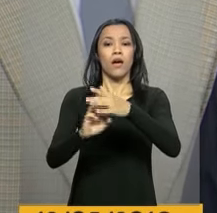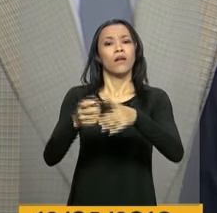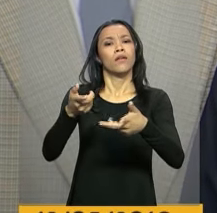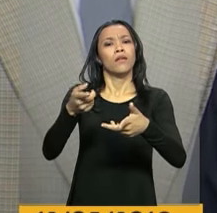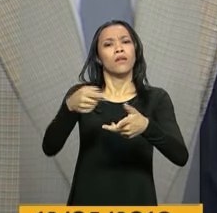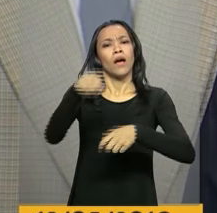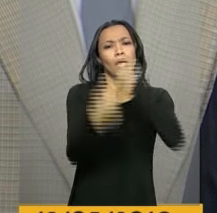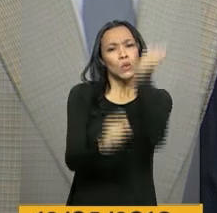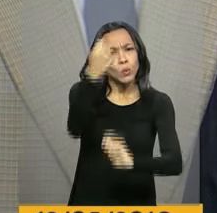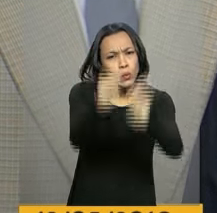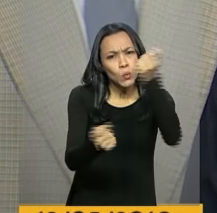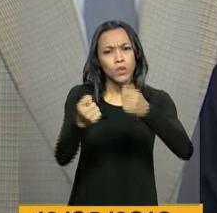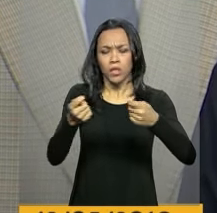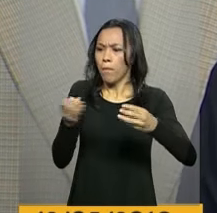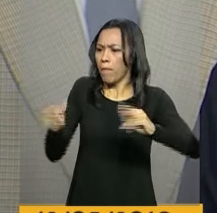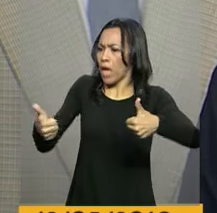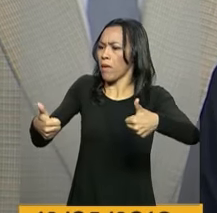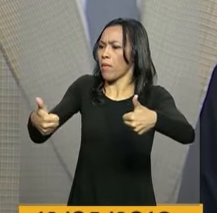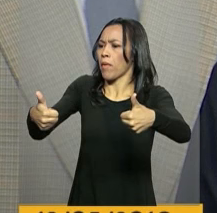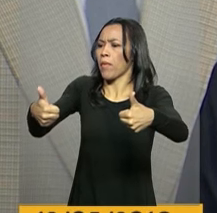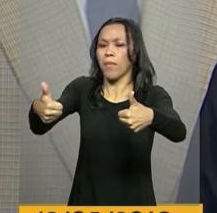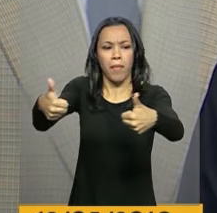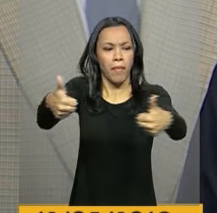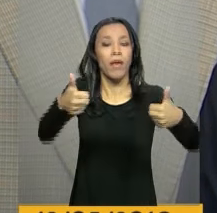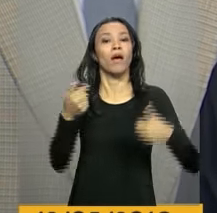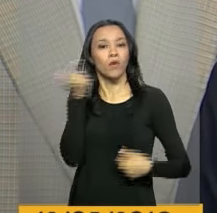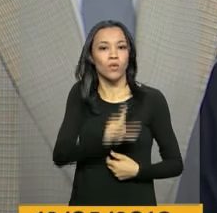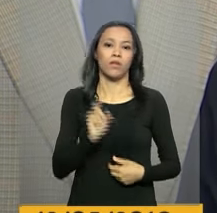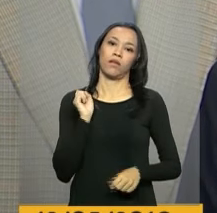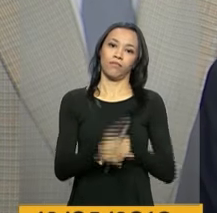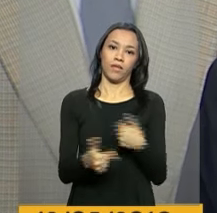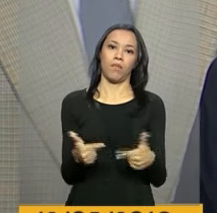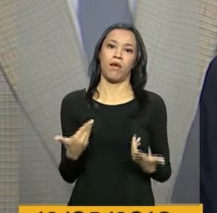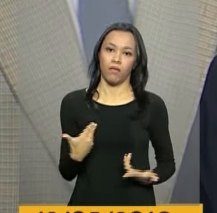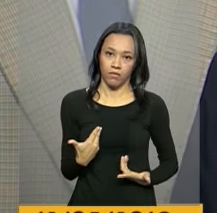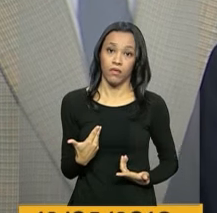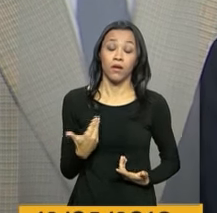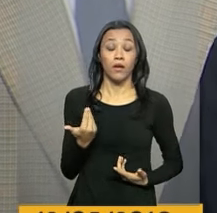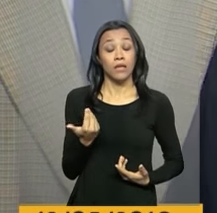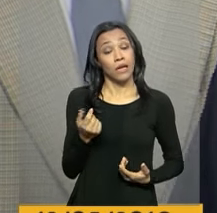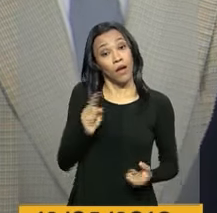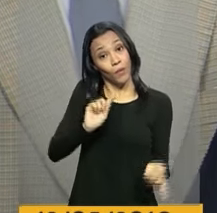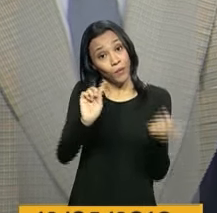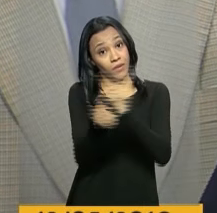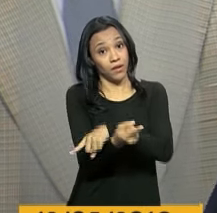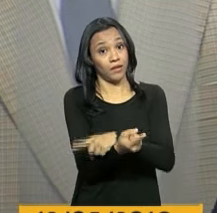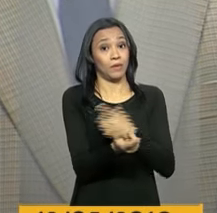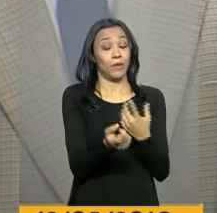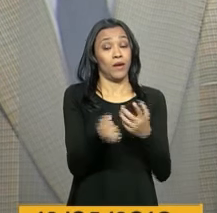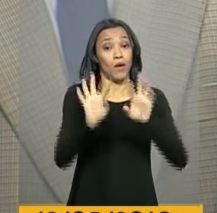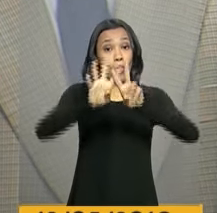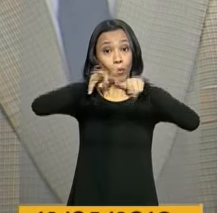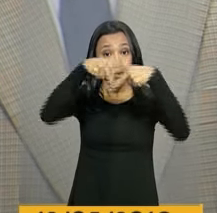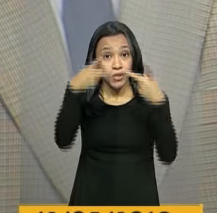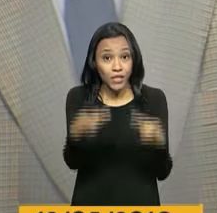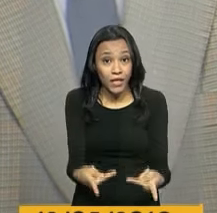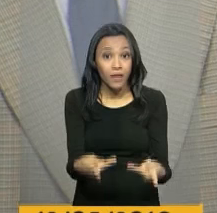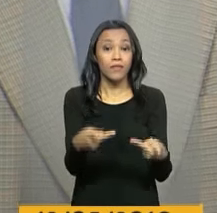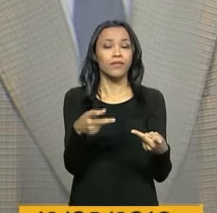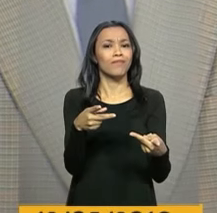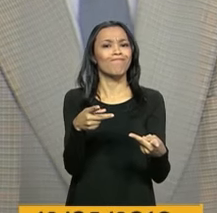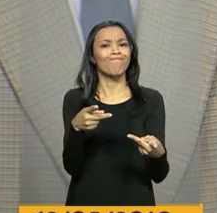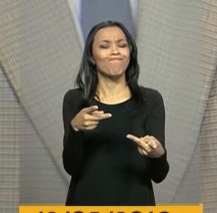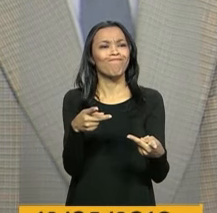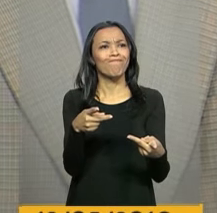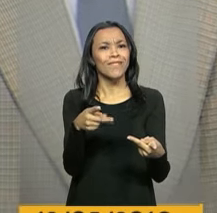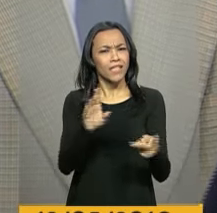serviço estiverem todas caminhando bem. De outro lado, um projeto que garanta